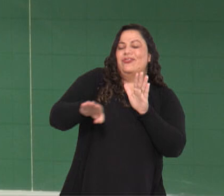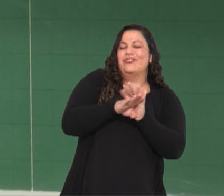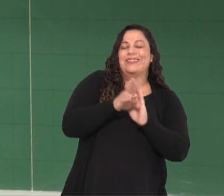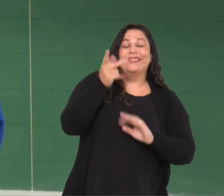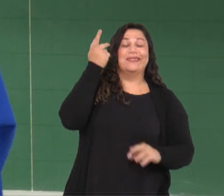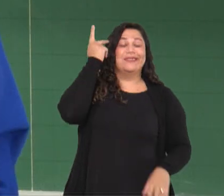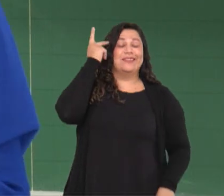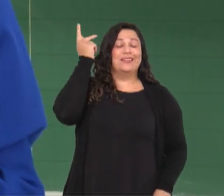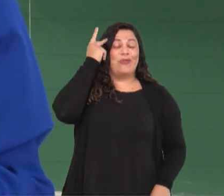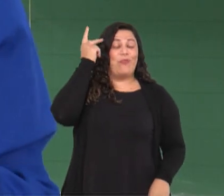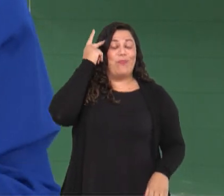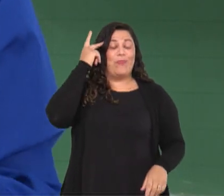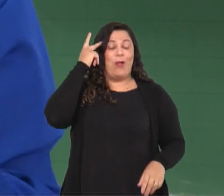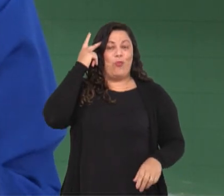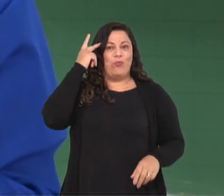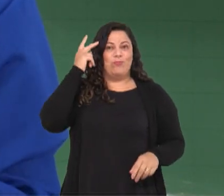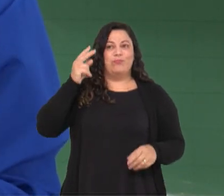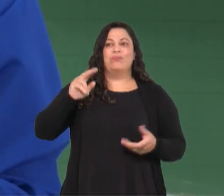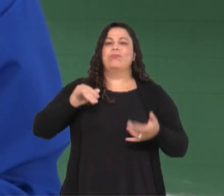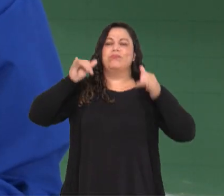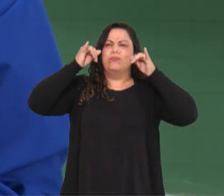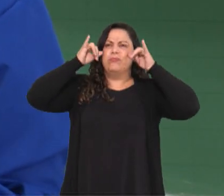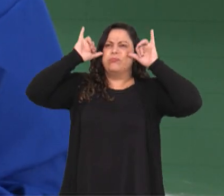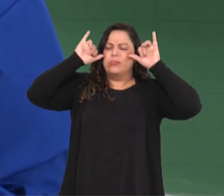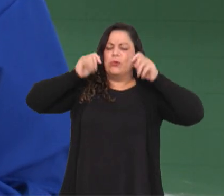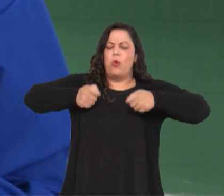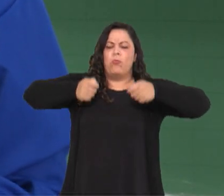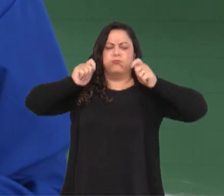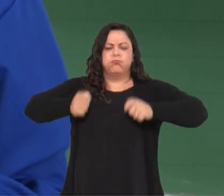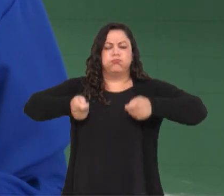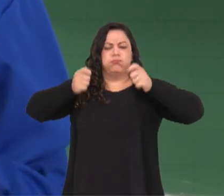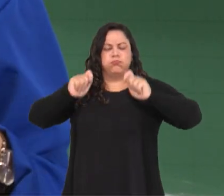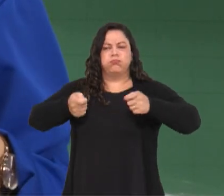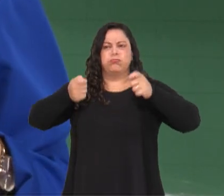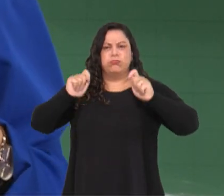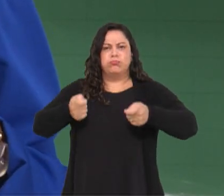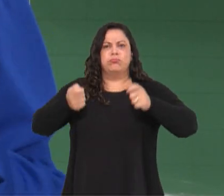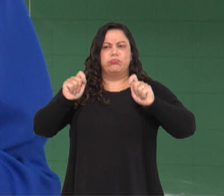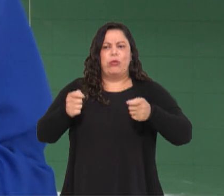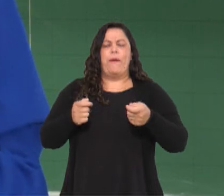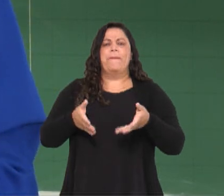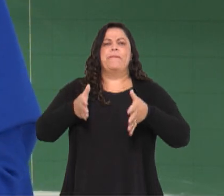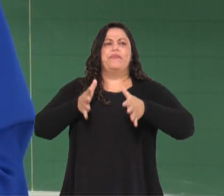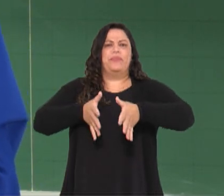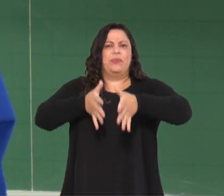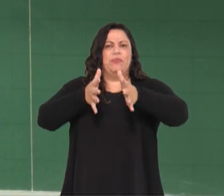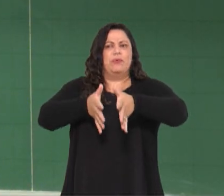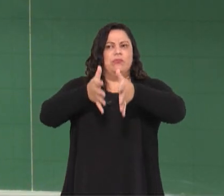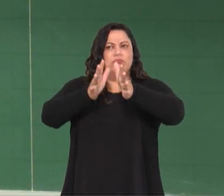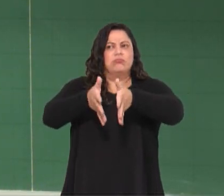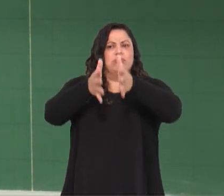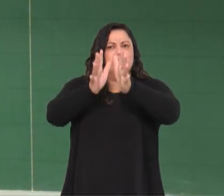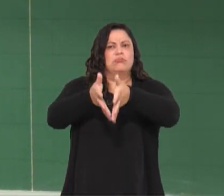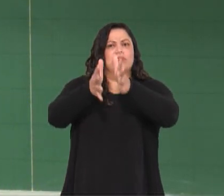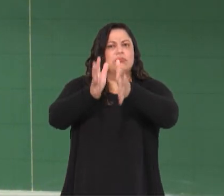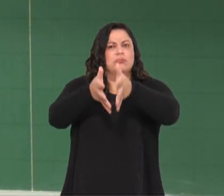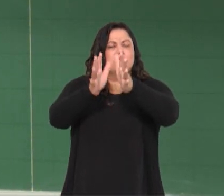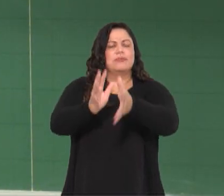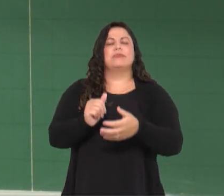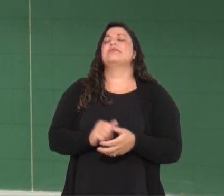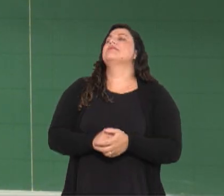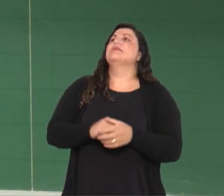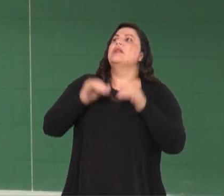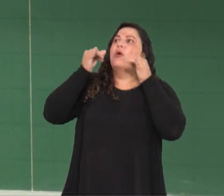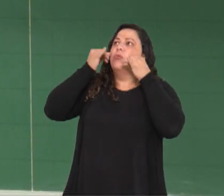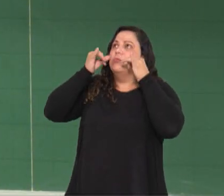Paulo, levavam o gado, né? Então era a exploração aí da pecuária. E aí esse gado, quando saía lá do